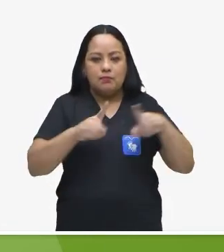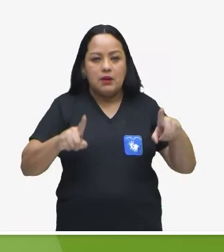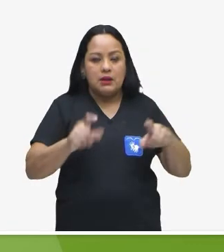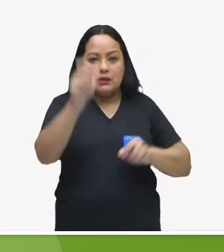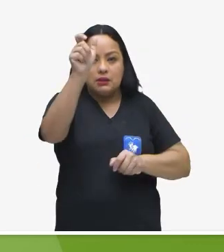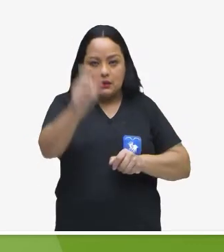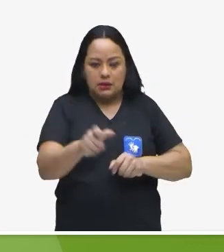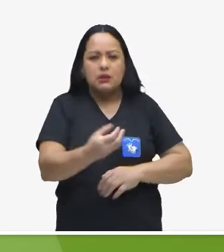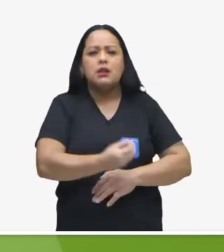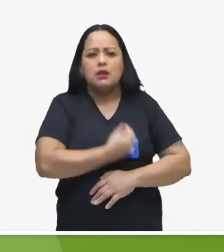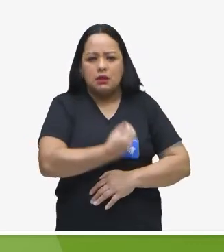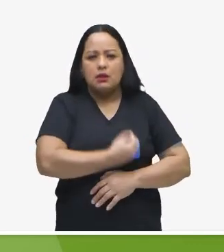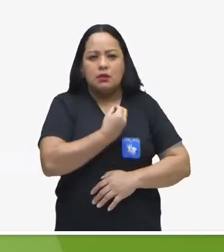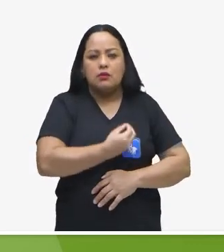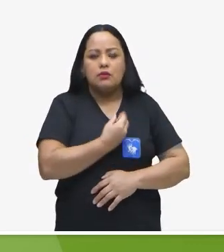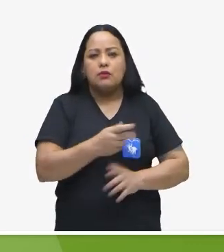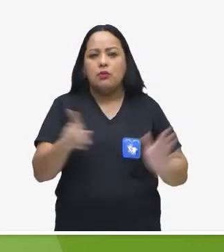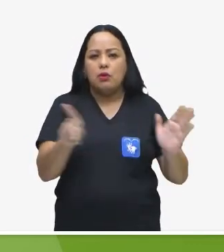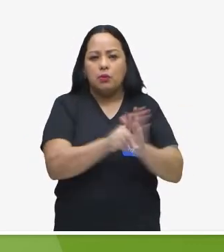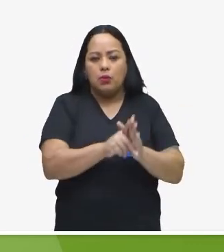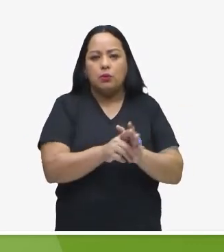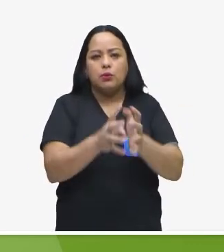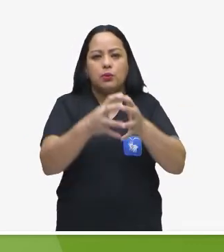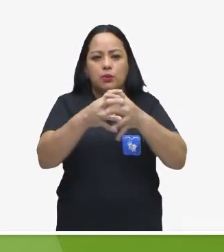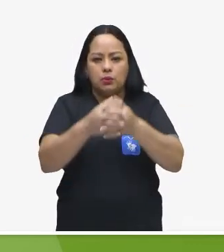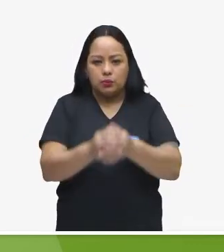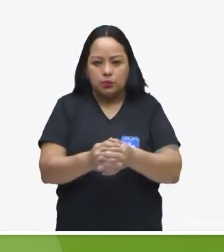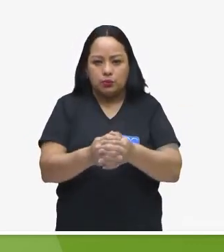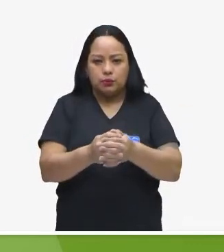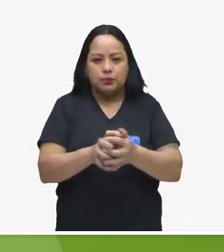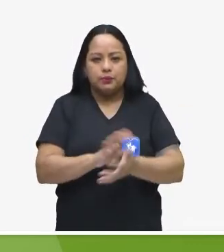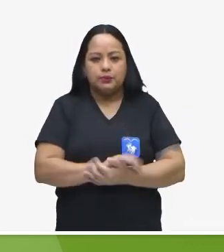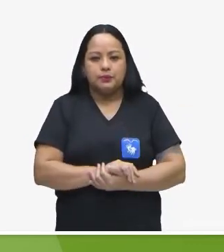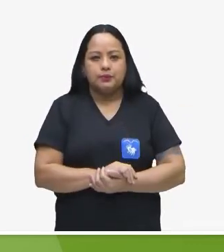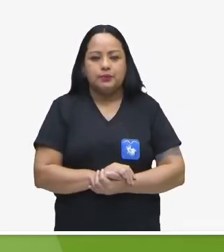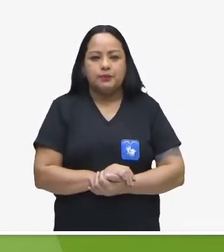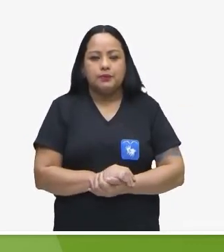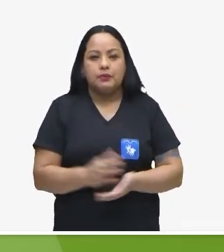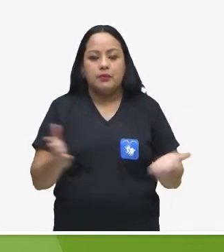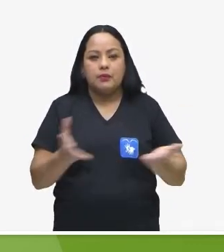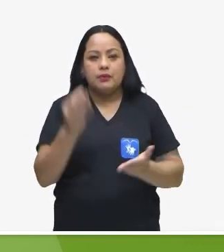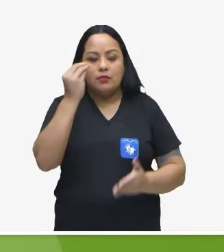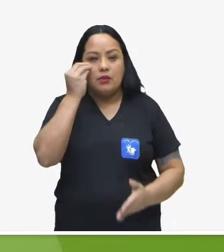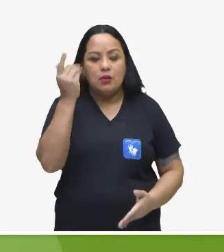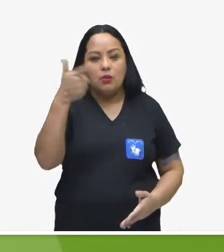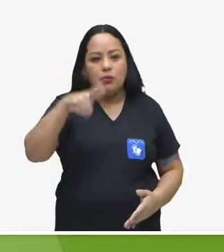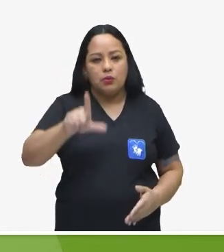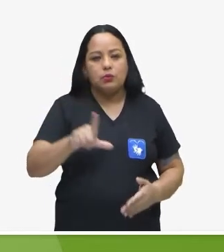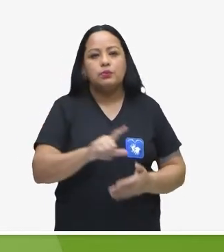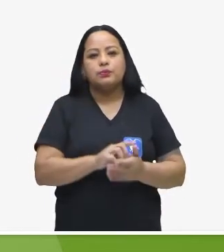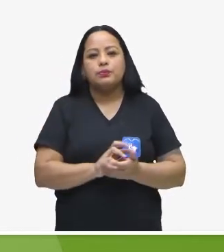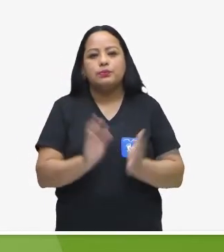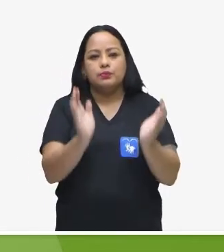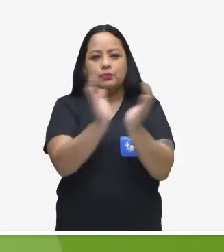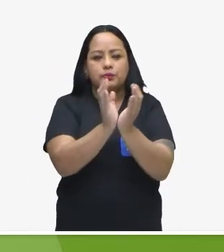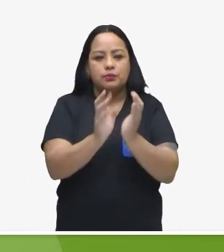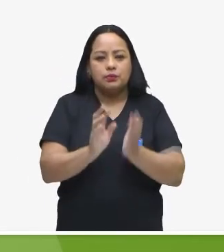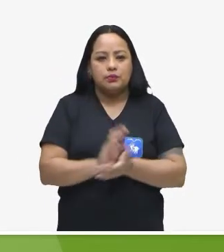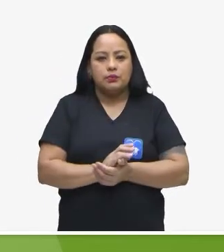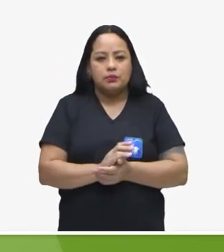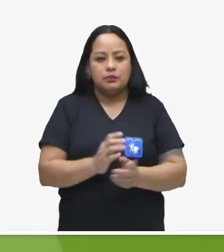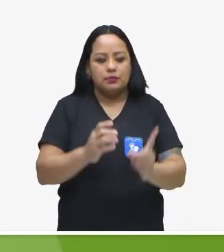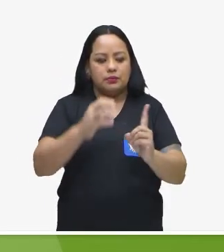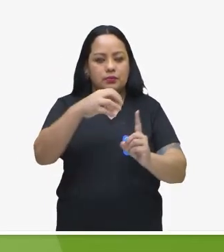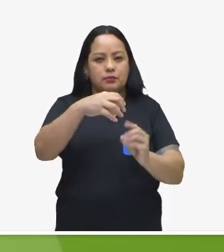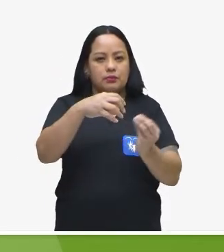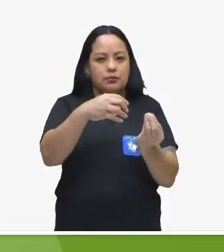seres vivos pertencentes ao reino Monera, ok? Vamos ver o próximo reino, que é o reino dos